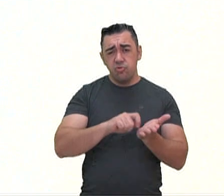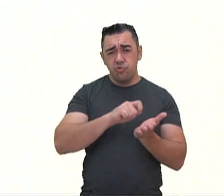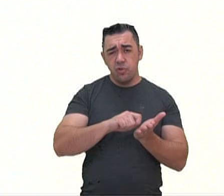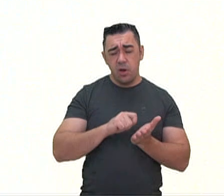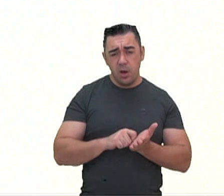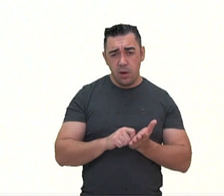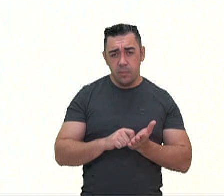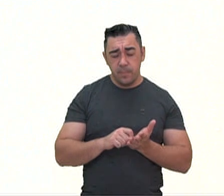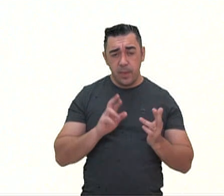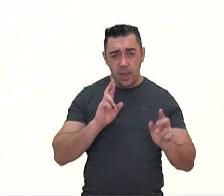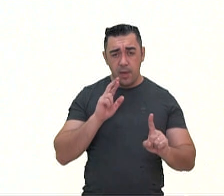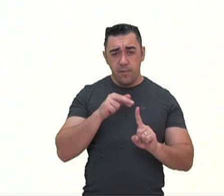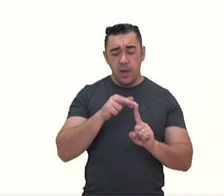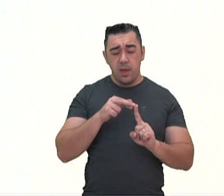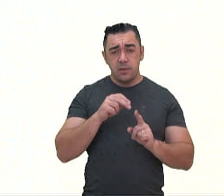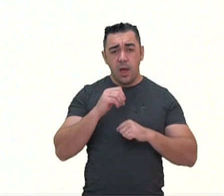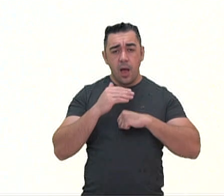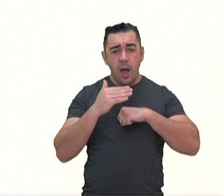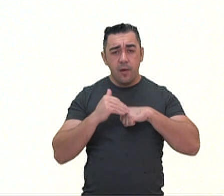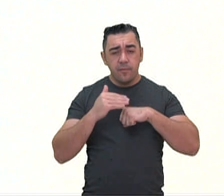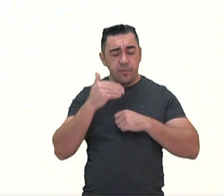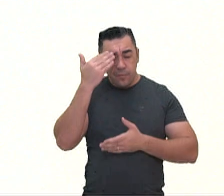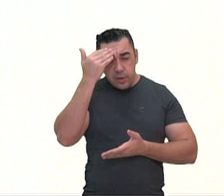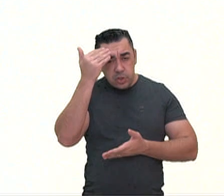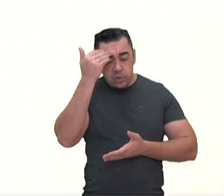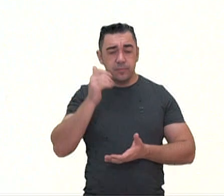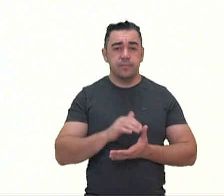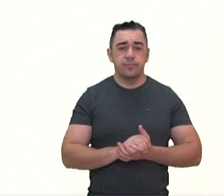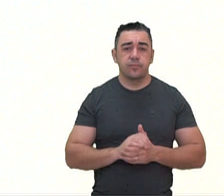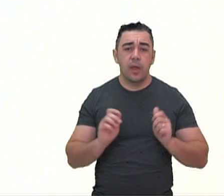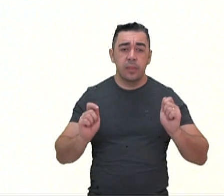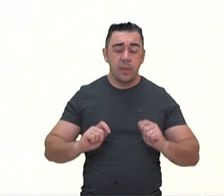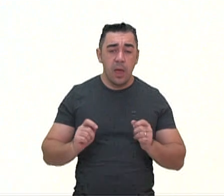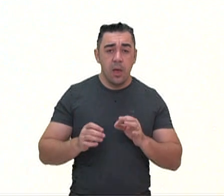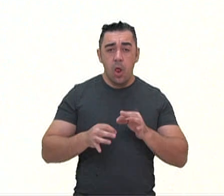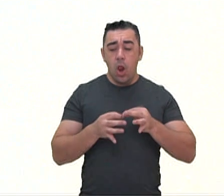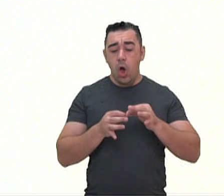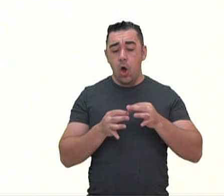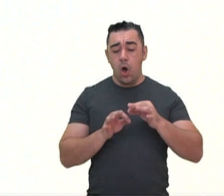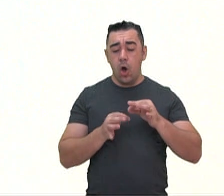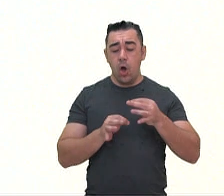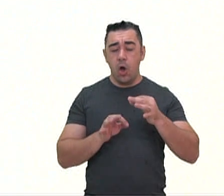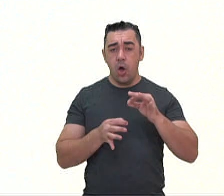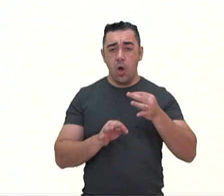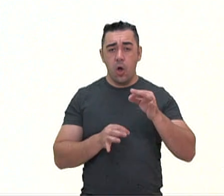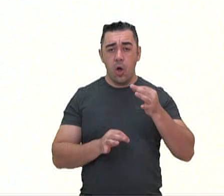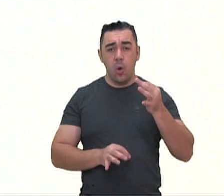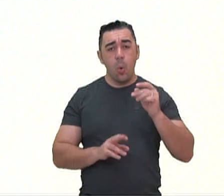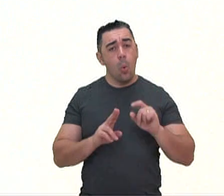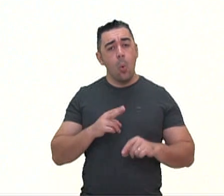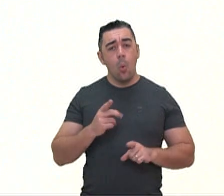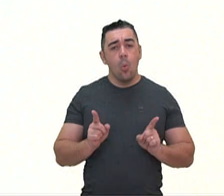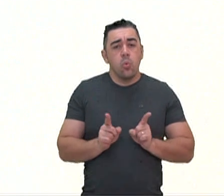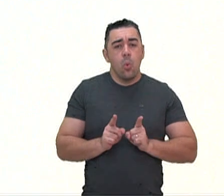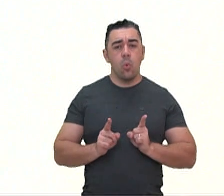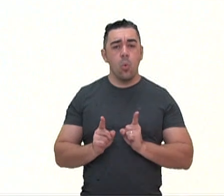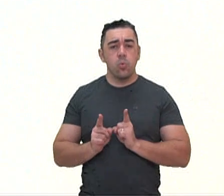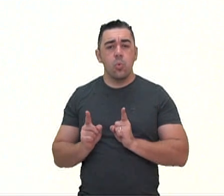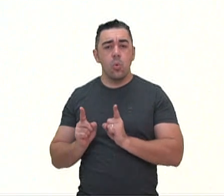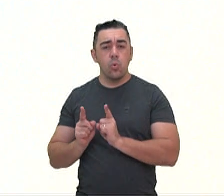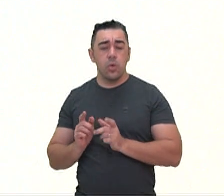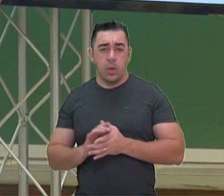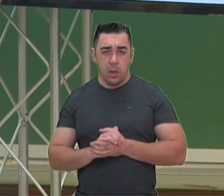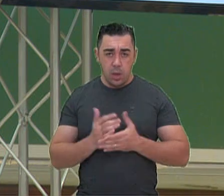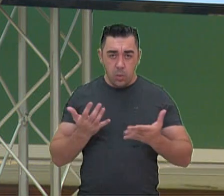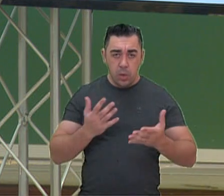afetivos. Pode ser escrito em longos ou curtos períodos. Por exemplo, eu quero escrever